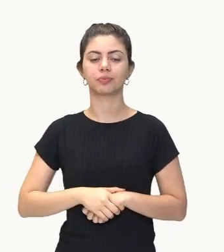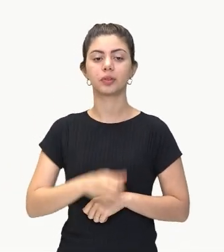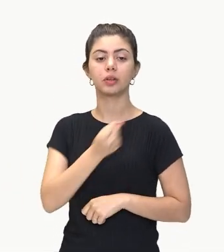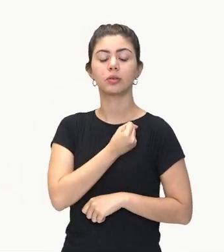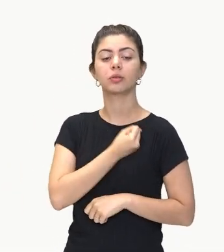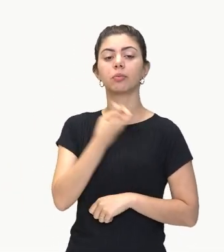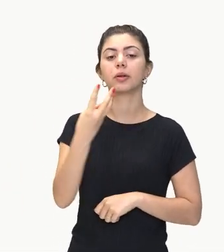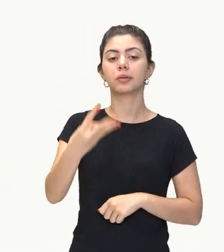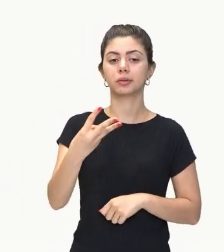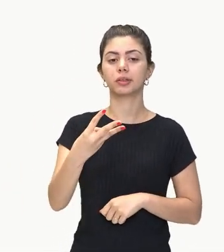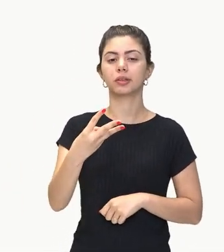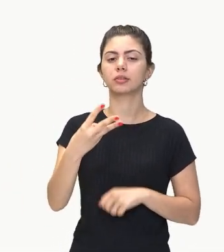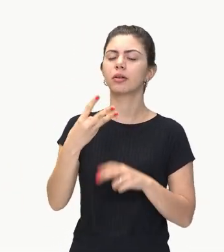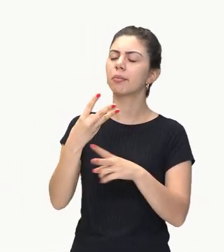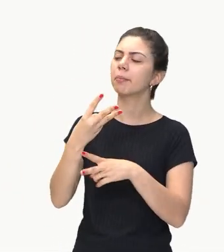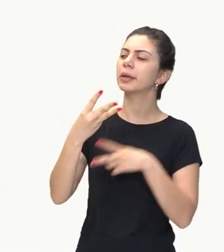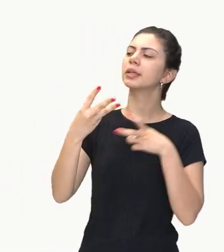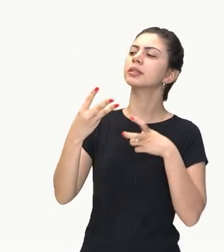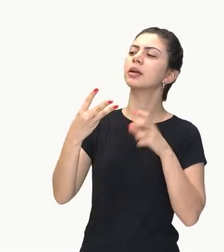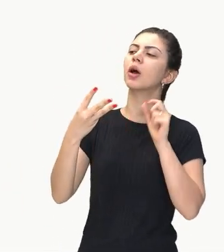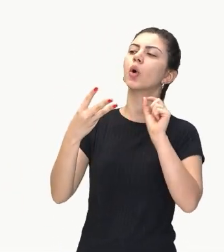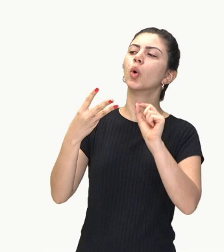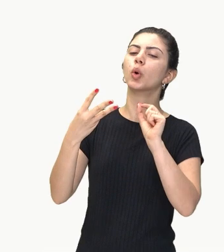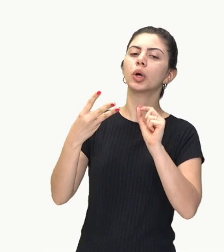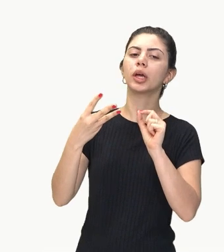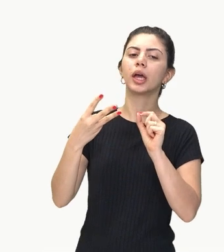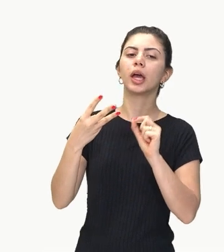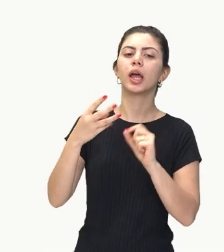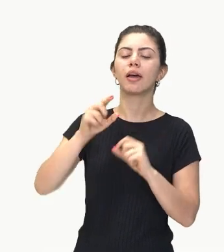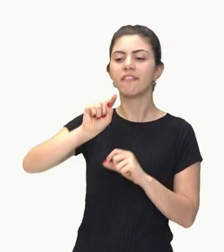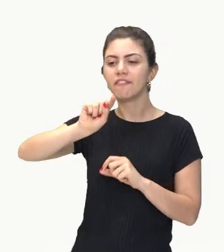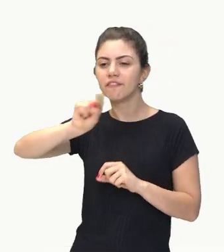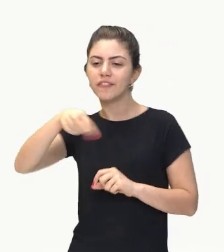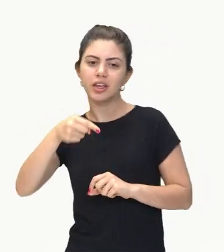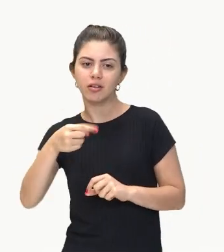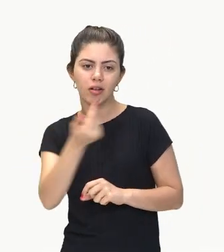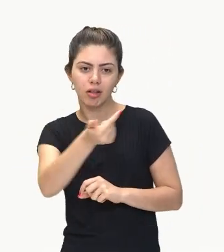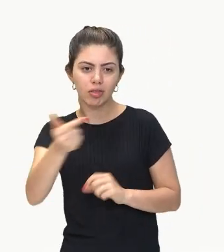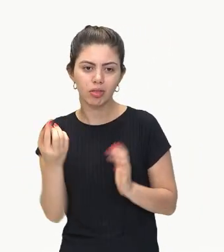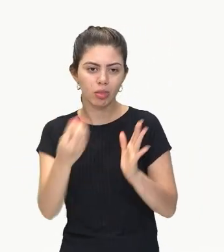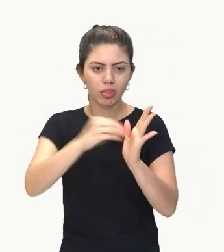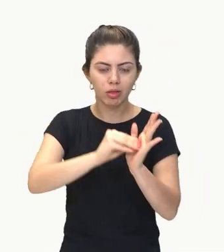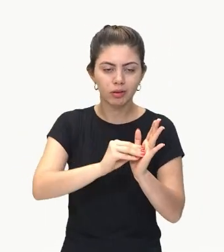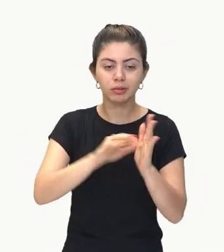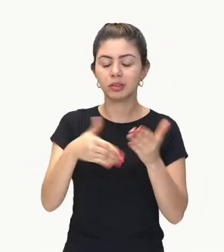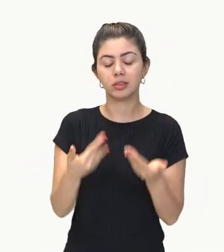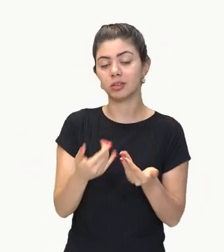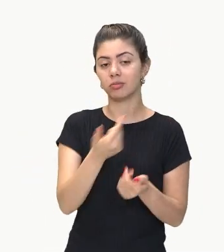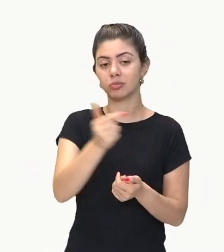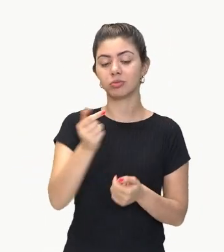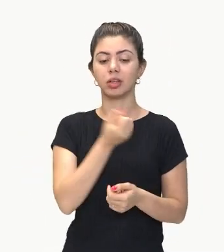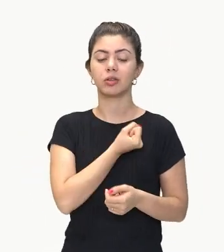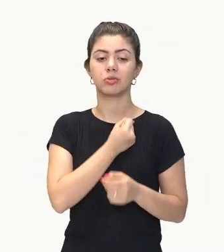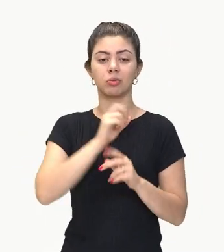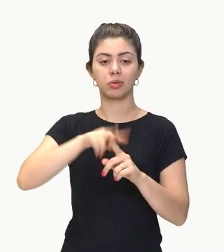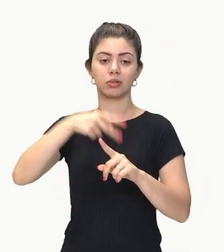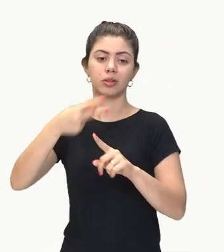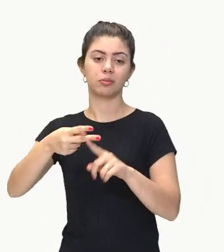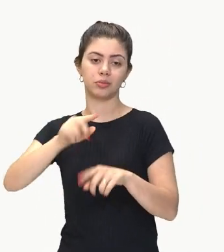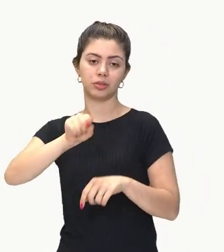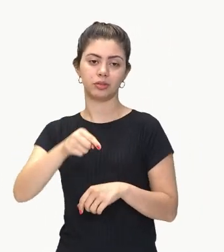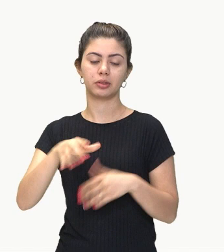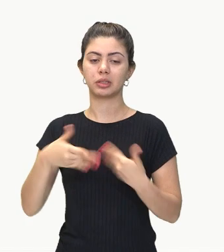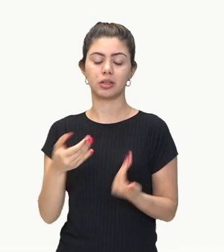3, observa que ele não tem a vírgula, né? Então, ele não tem números depois da vírgula. Então, ele